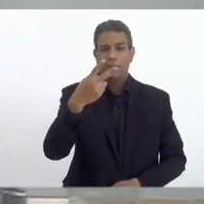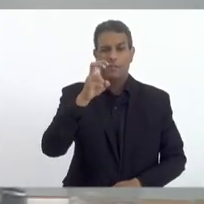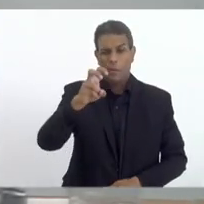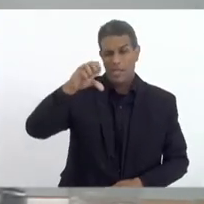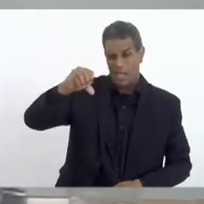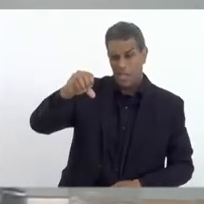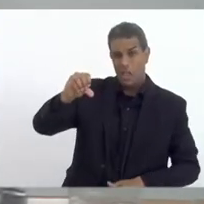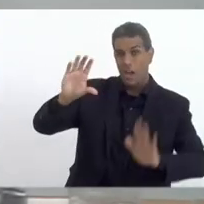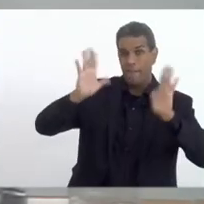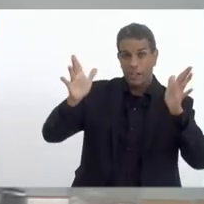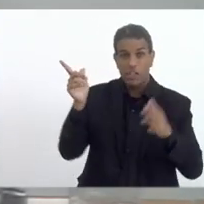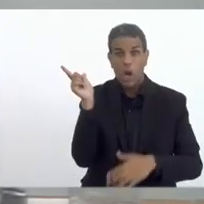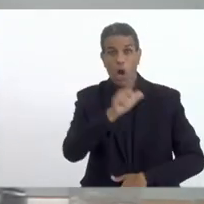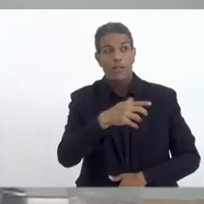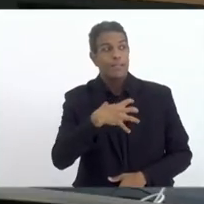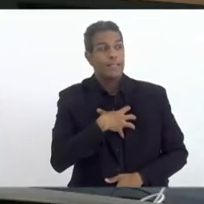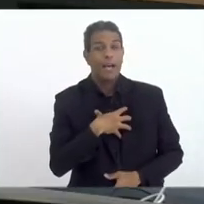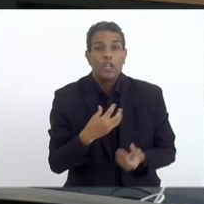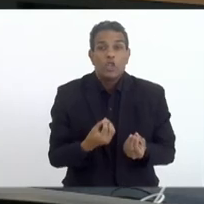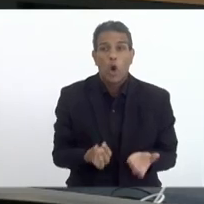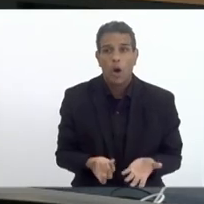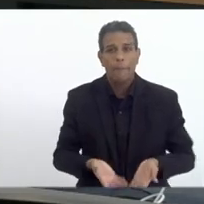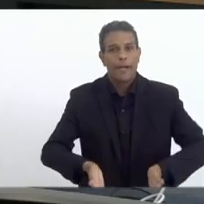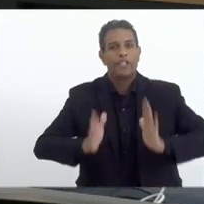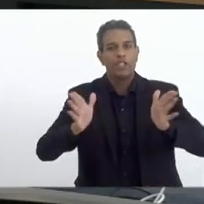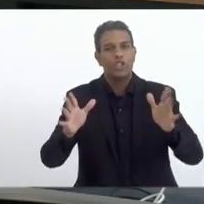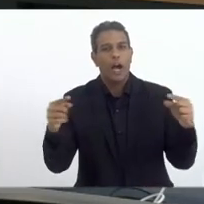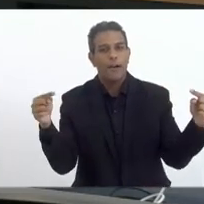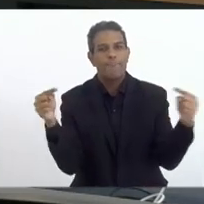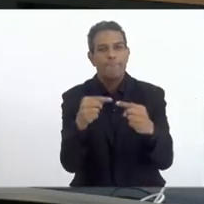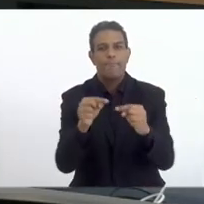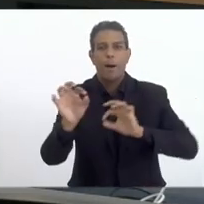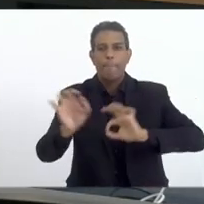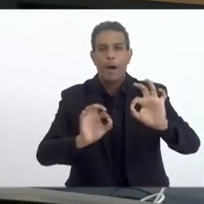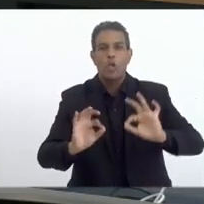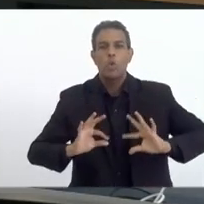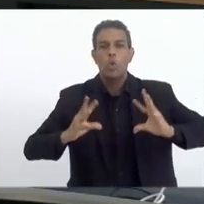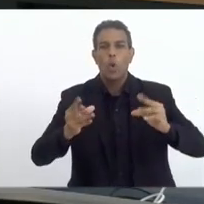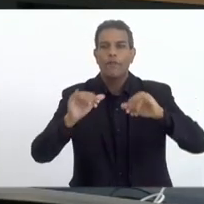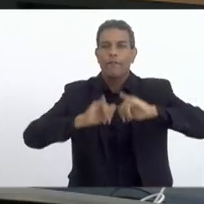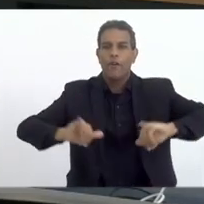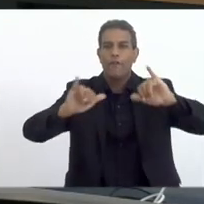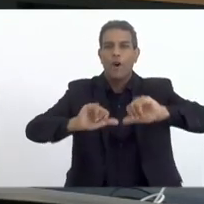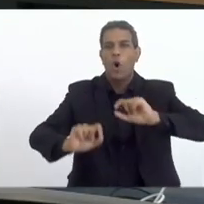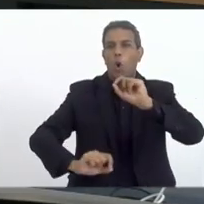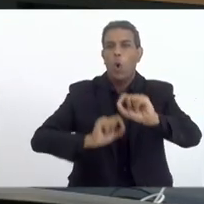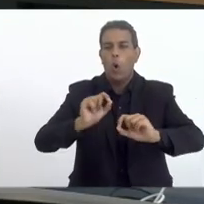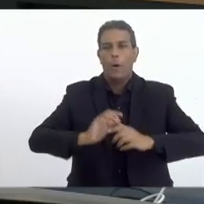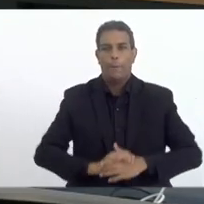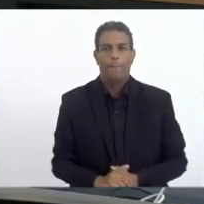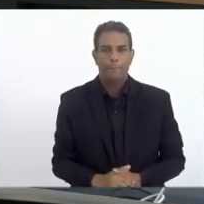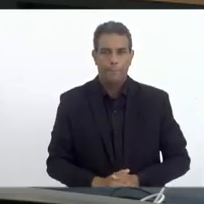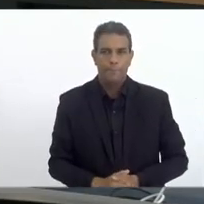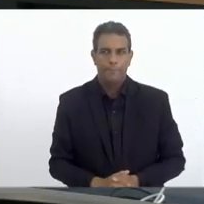dar posse 59. Logo essa turma, pô. É isso aí, já estão já preparando os convites aí.